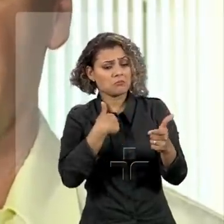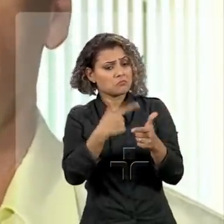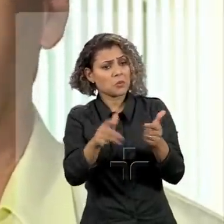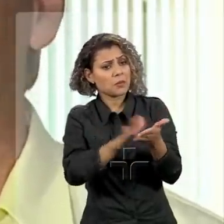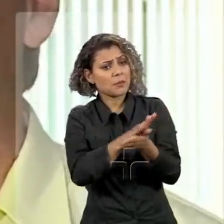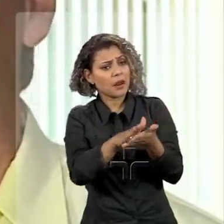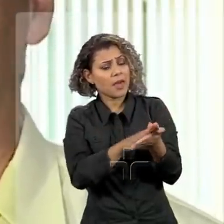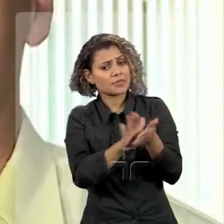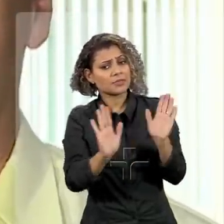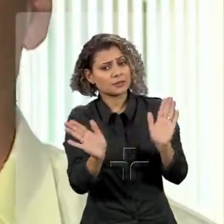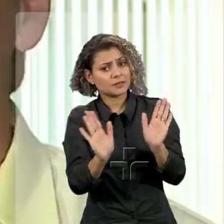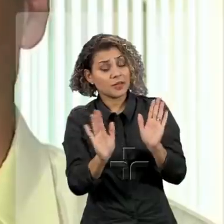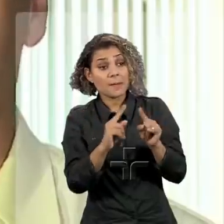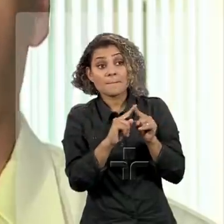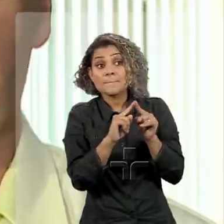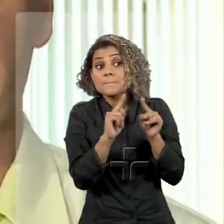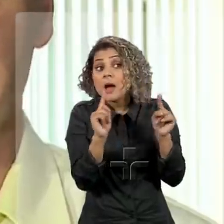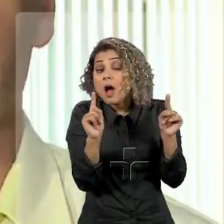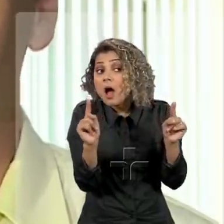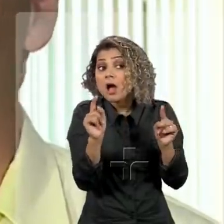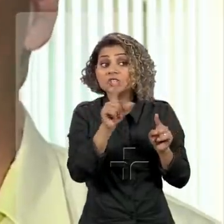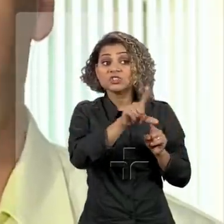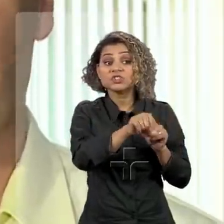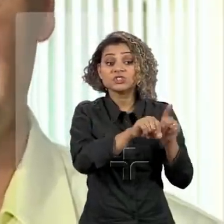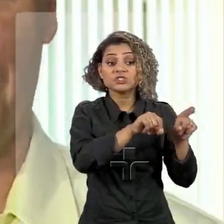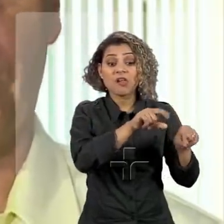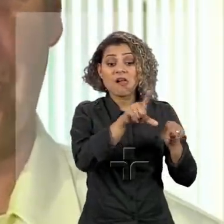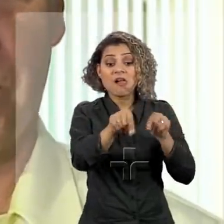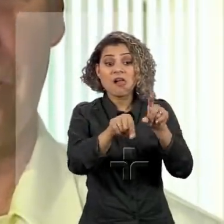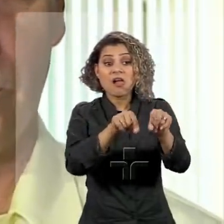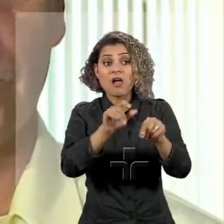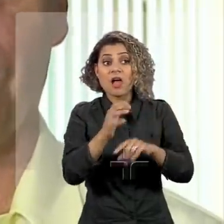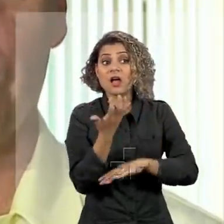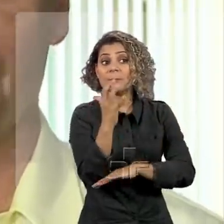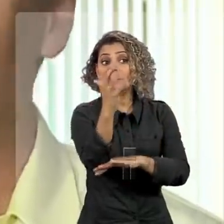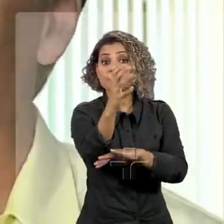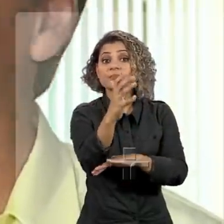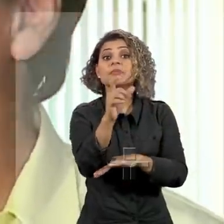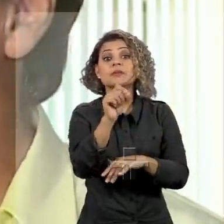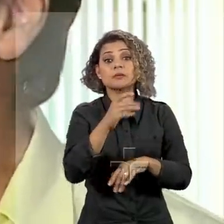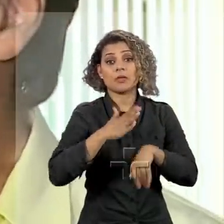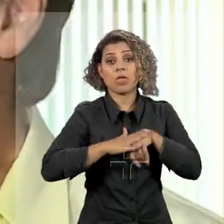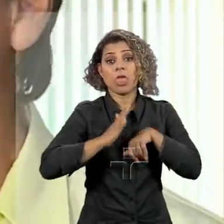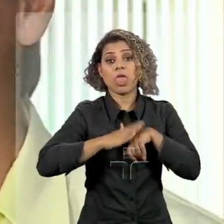que quem vai indicar o ministro do Meio Ambiente será também o senhor Jair